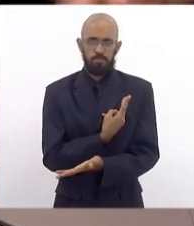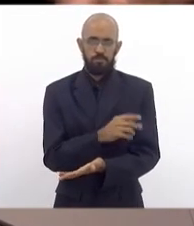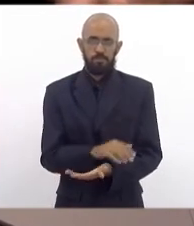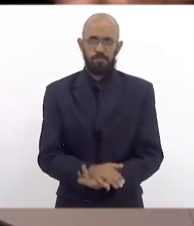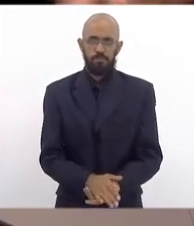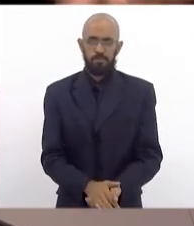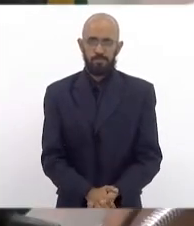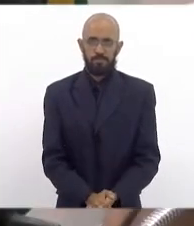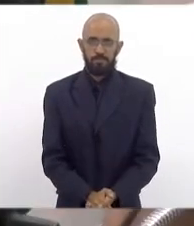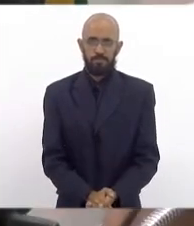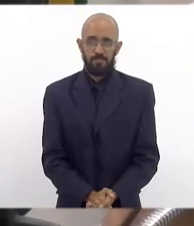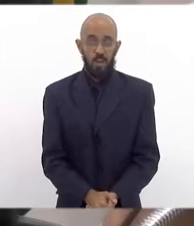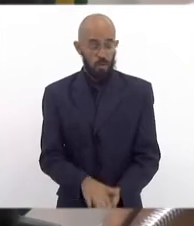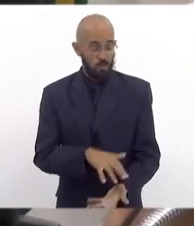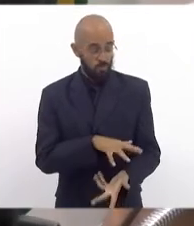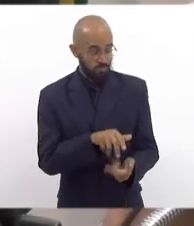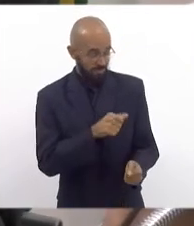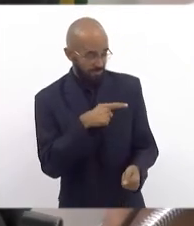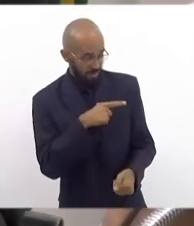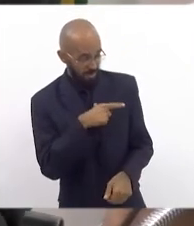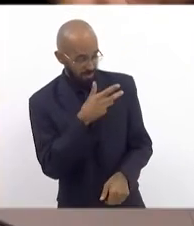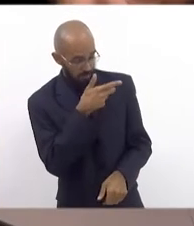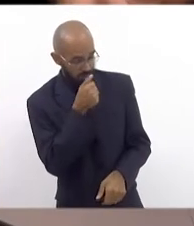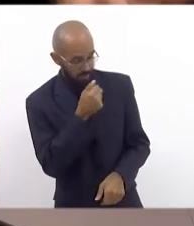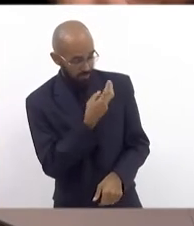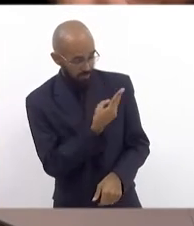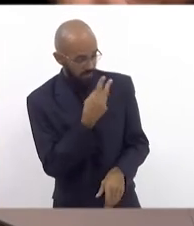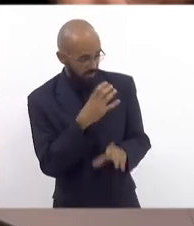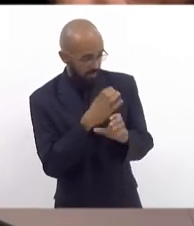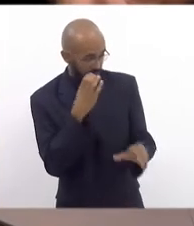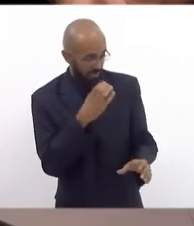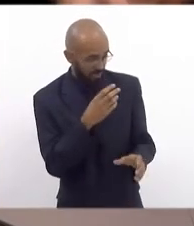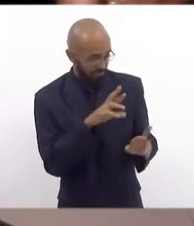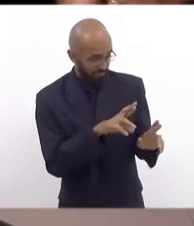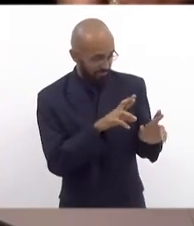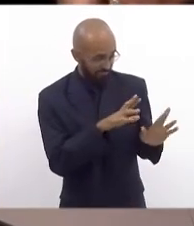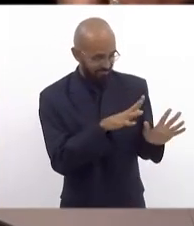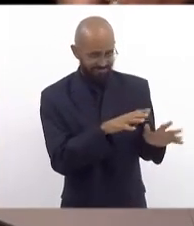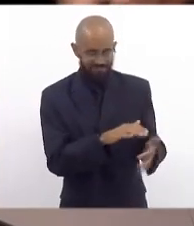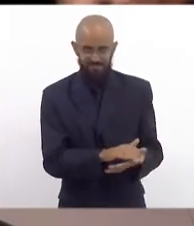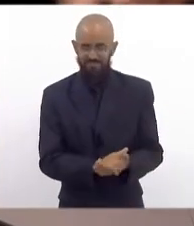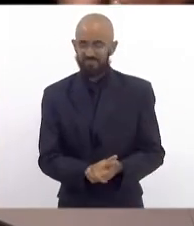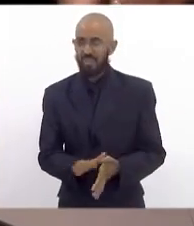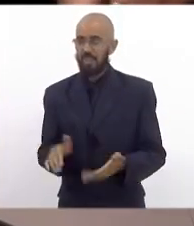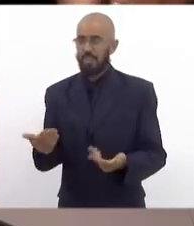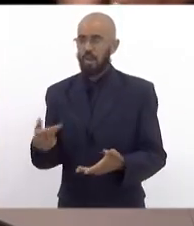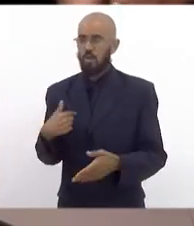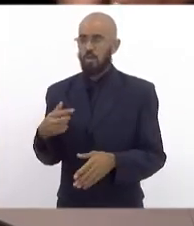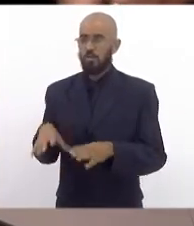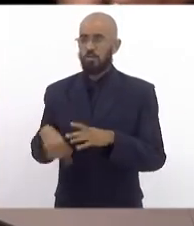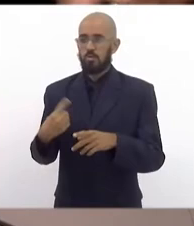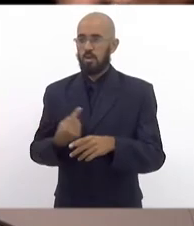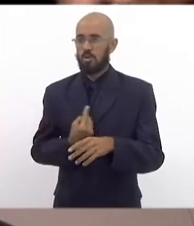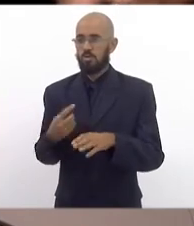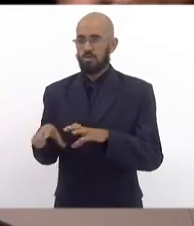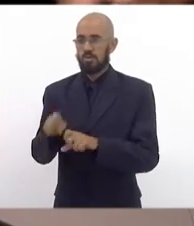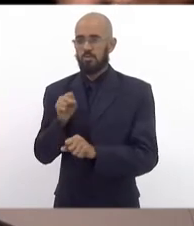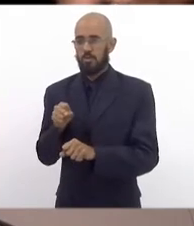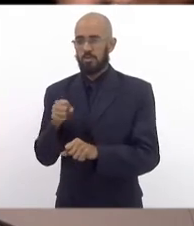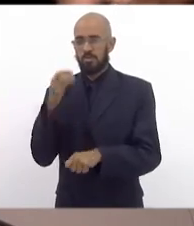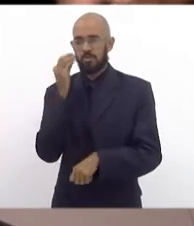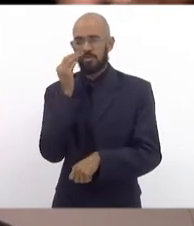depois de Janeiro bom então a gente como até tem essa formação a gente tenta